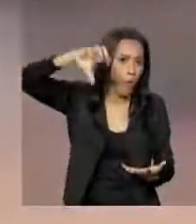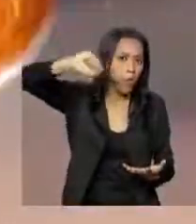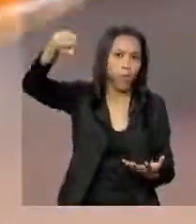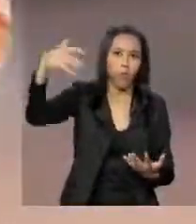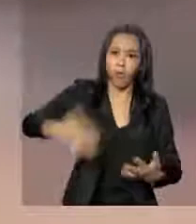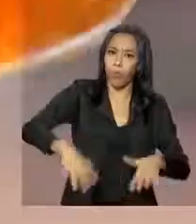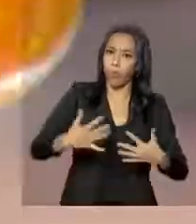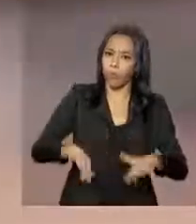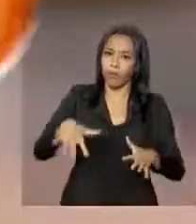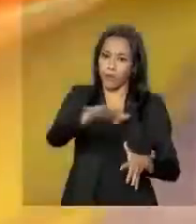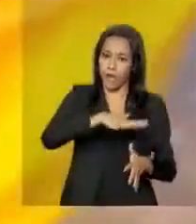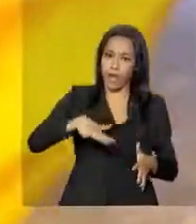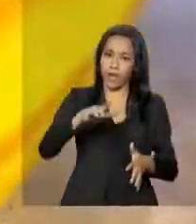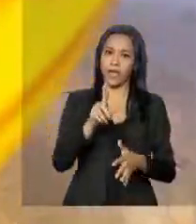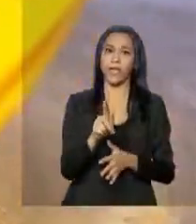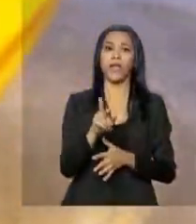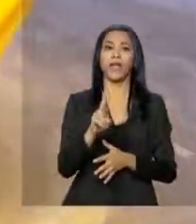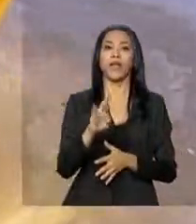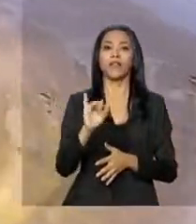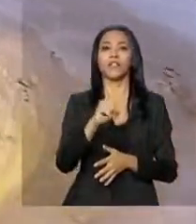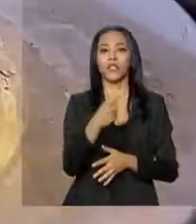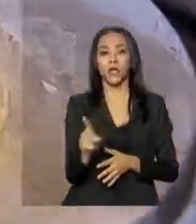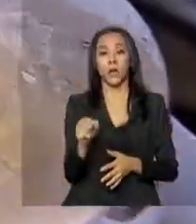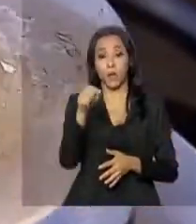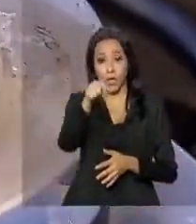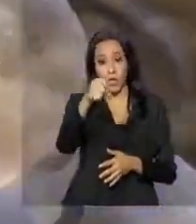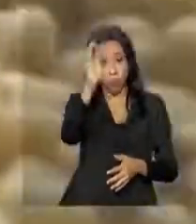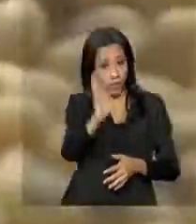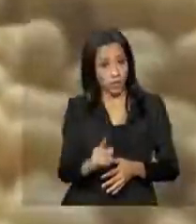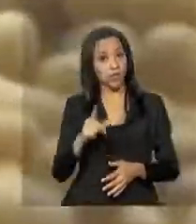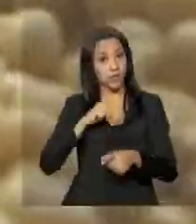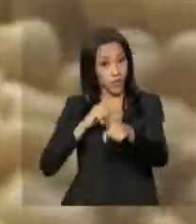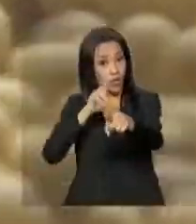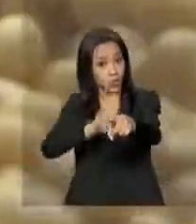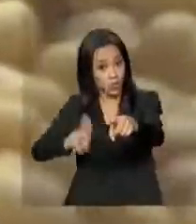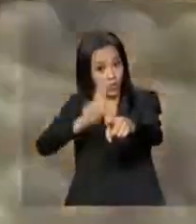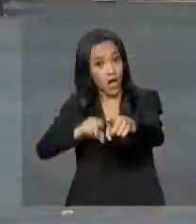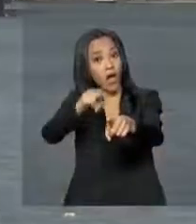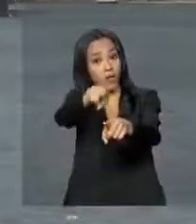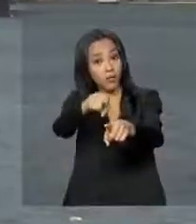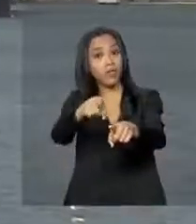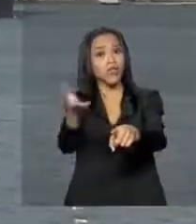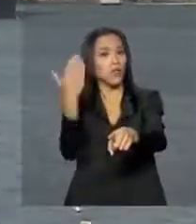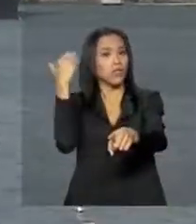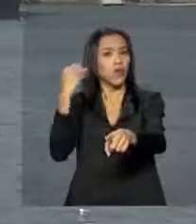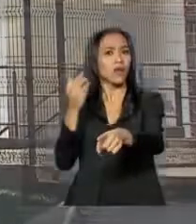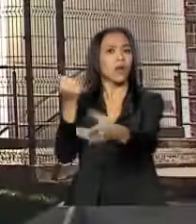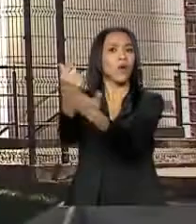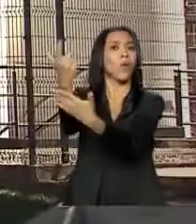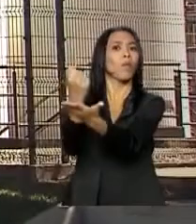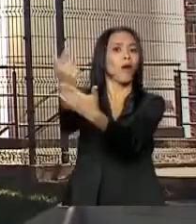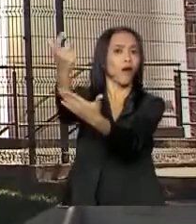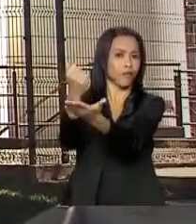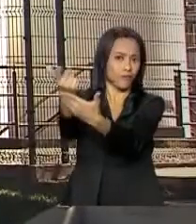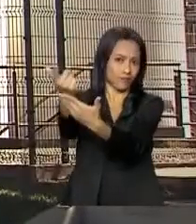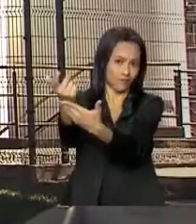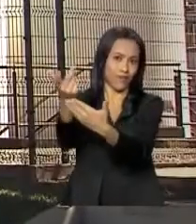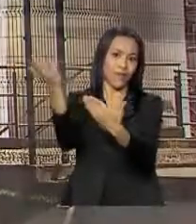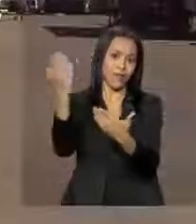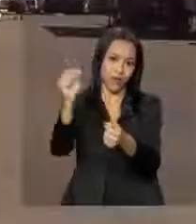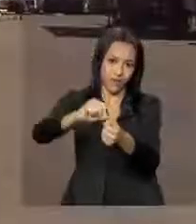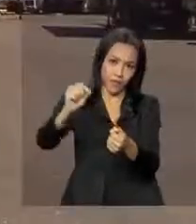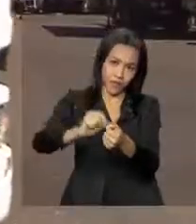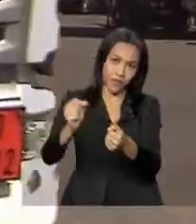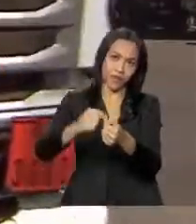o desenvolvimento do biodiesel, o Brasil tem usado cada vez mais os grãos que antes eram exportados para fabricar combustível